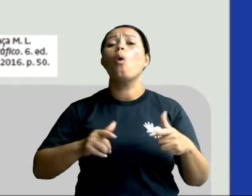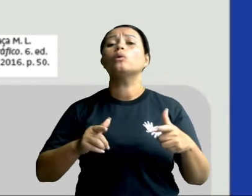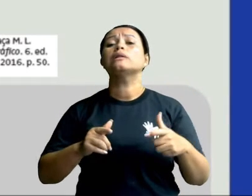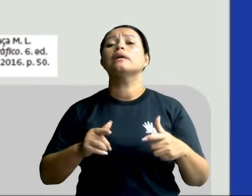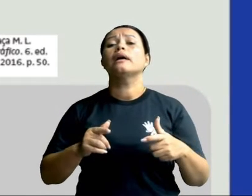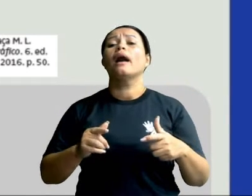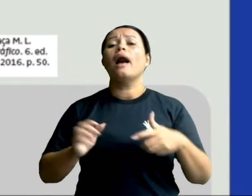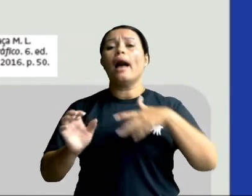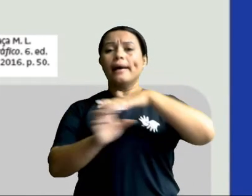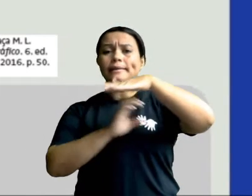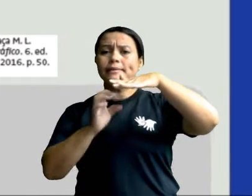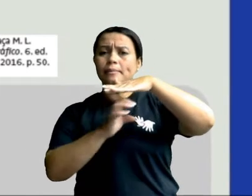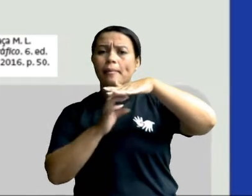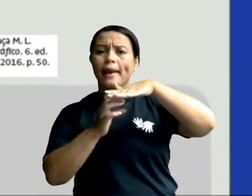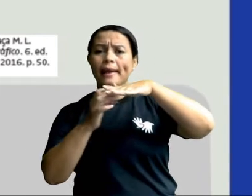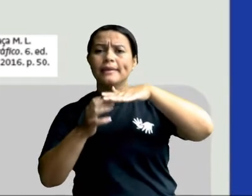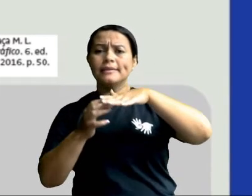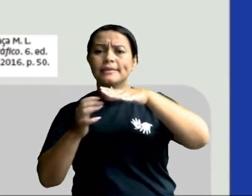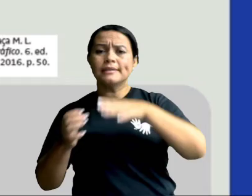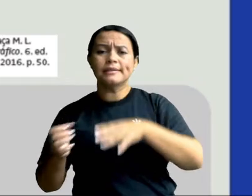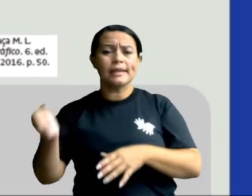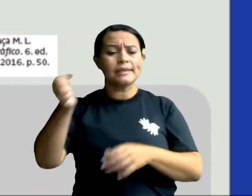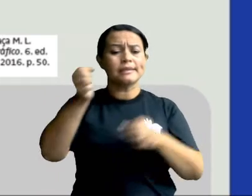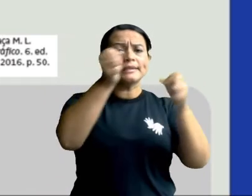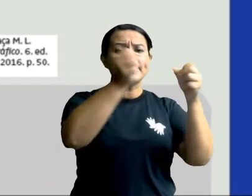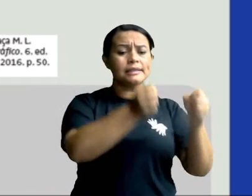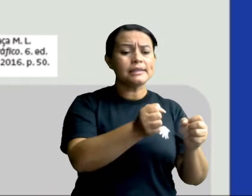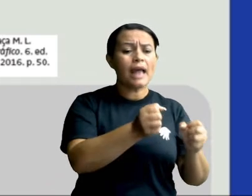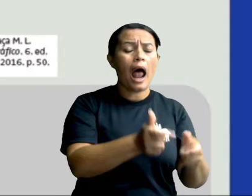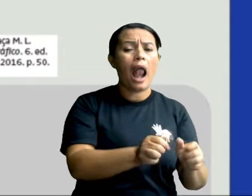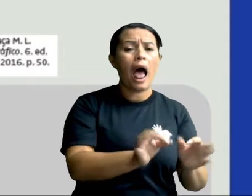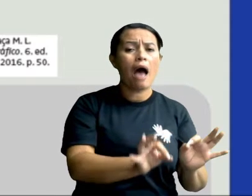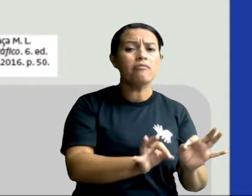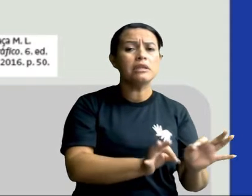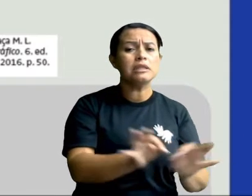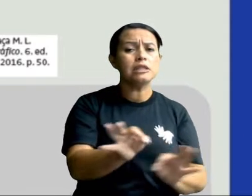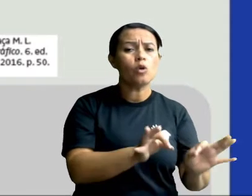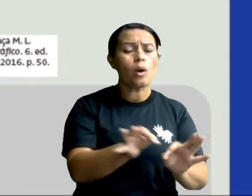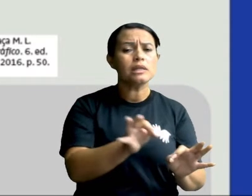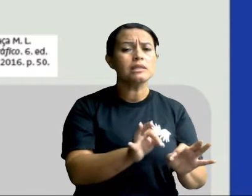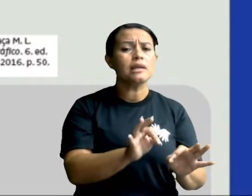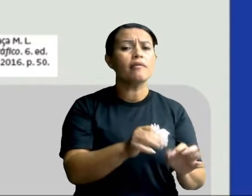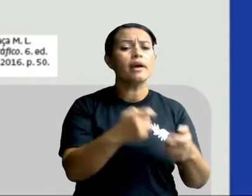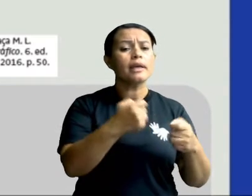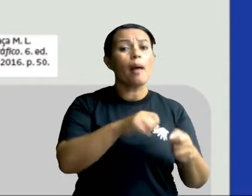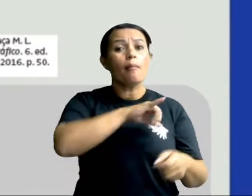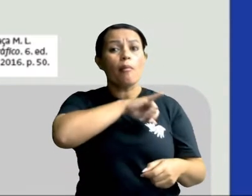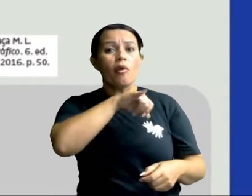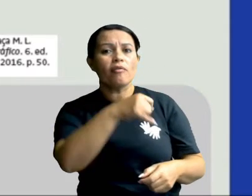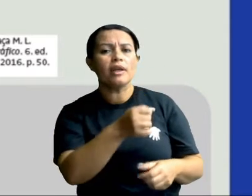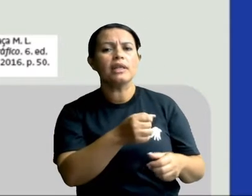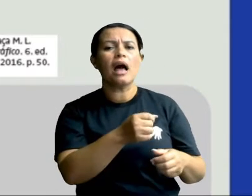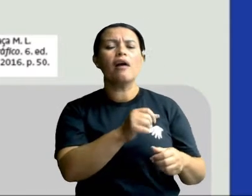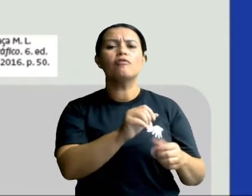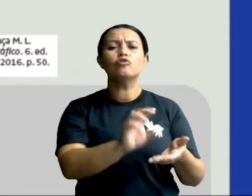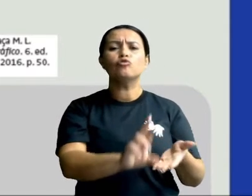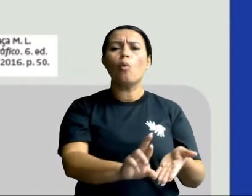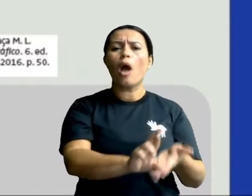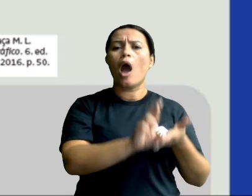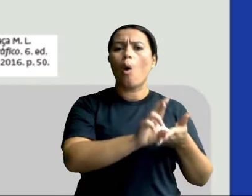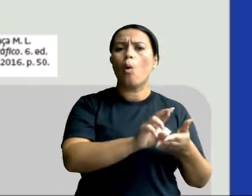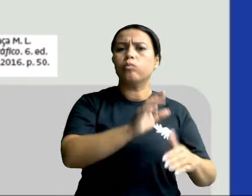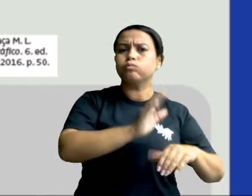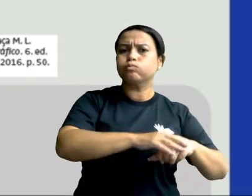e se instalavam ali, aproveitavam os recursos naturais da China, aproveitava a mão de